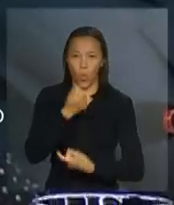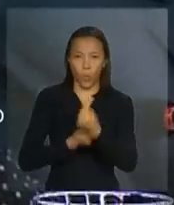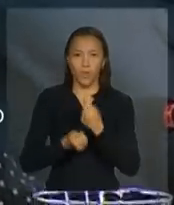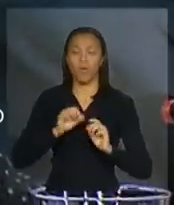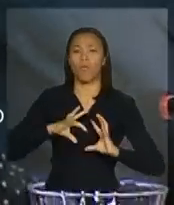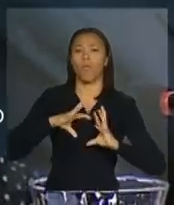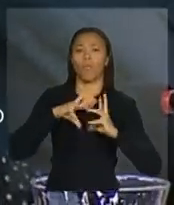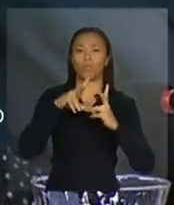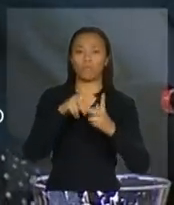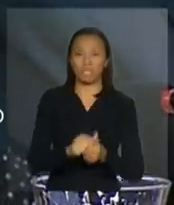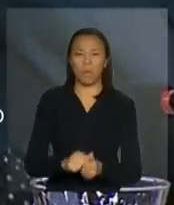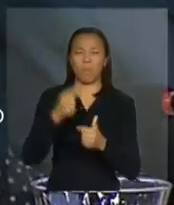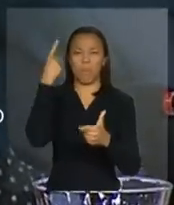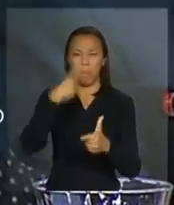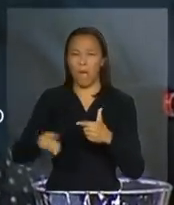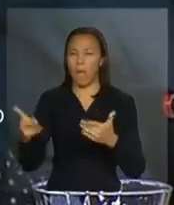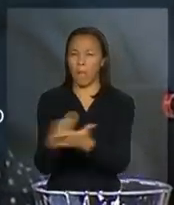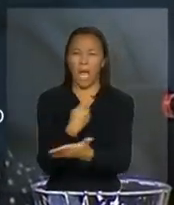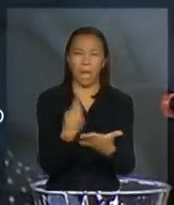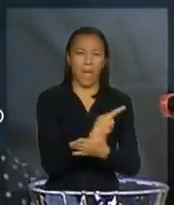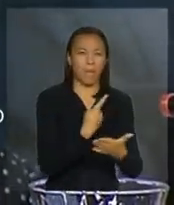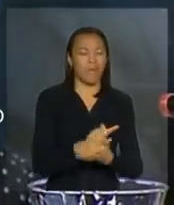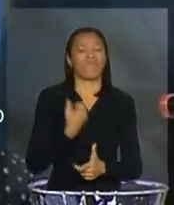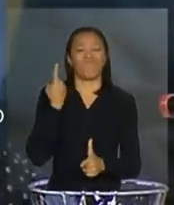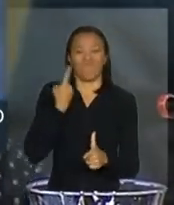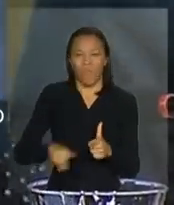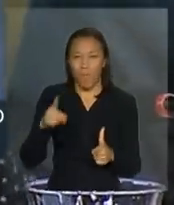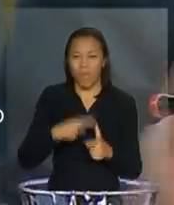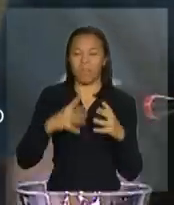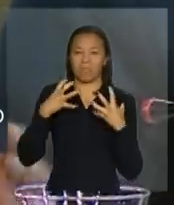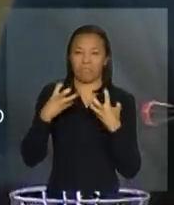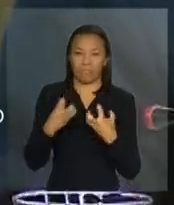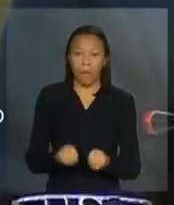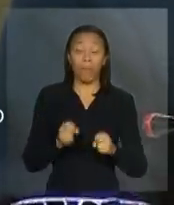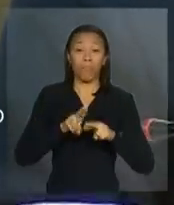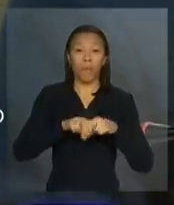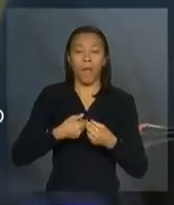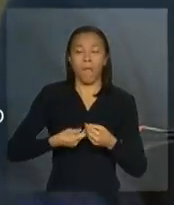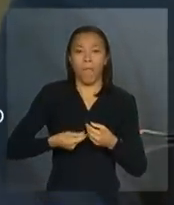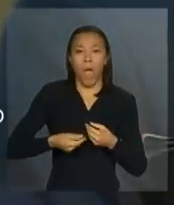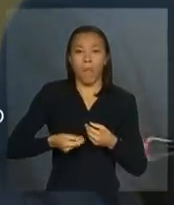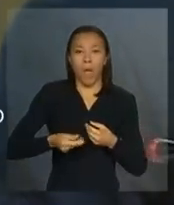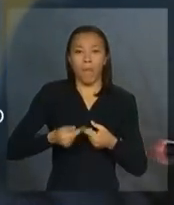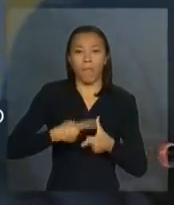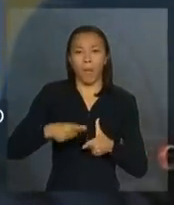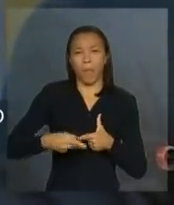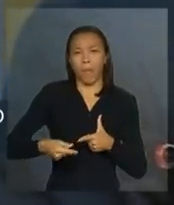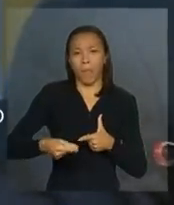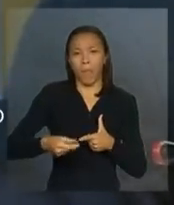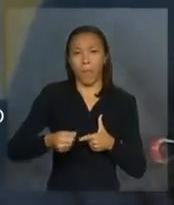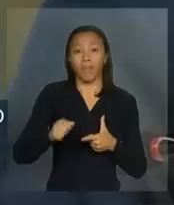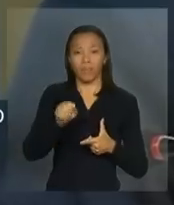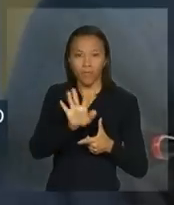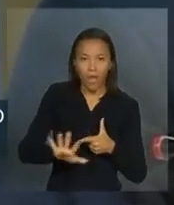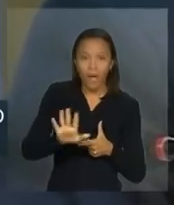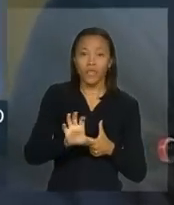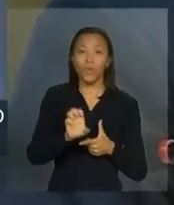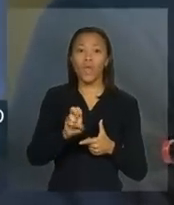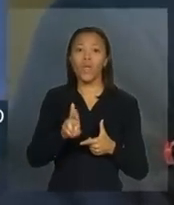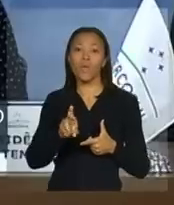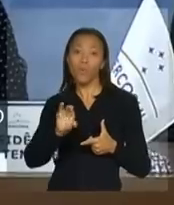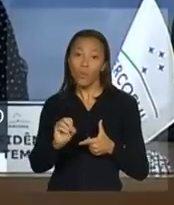mundial enfrenta graves dificuldades pela crise prolongada na zona do euro e